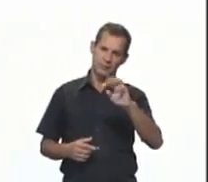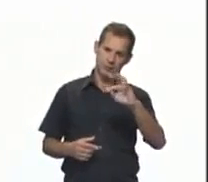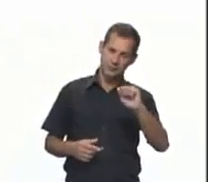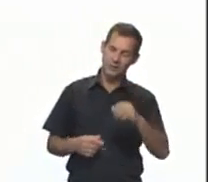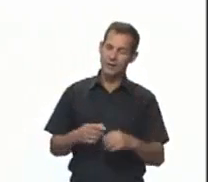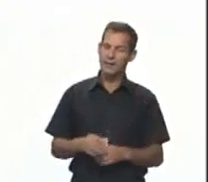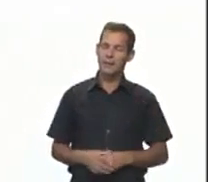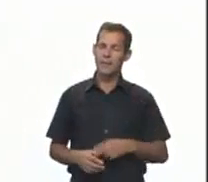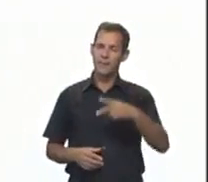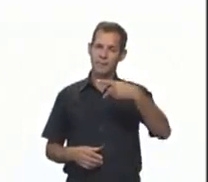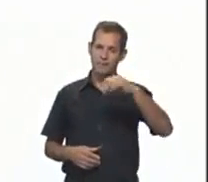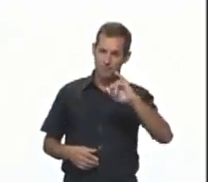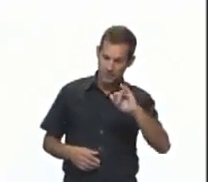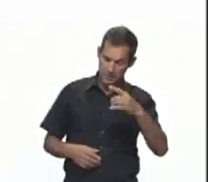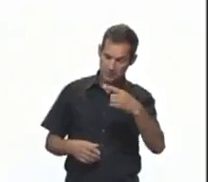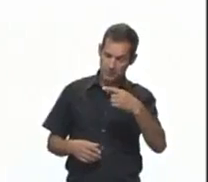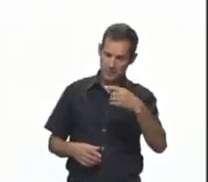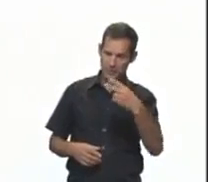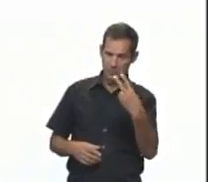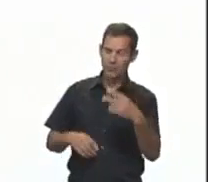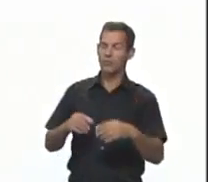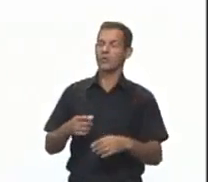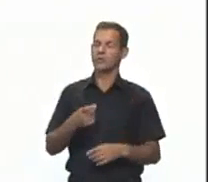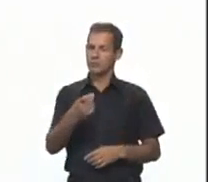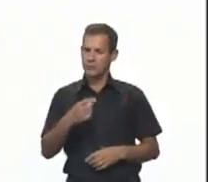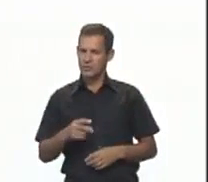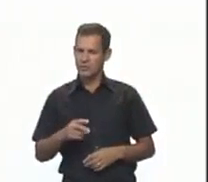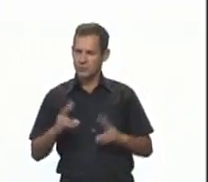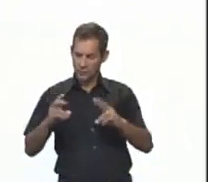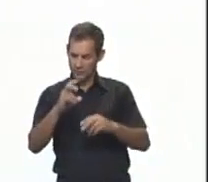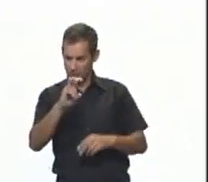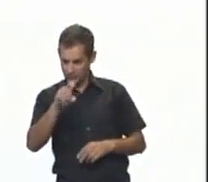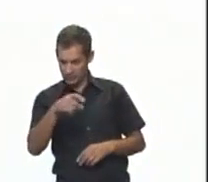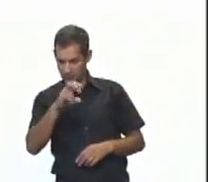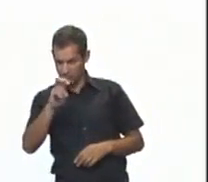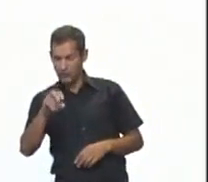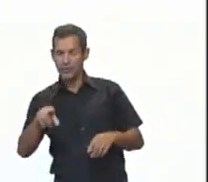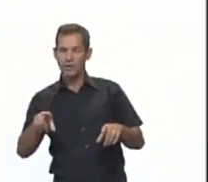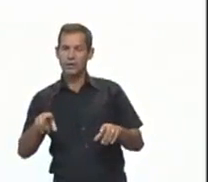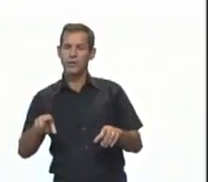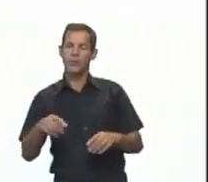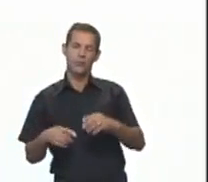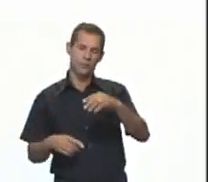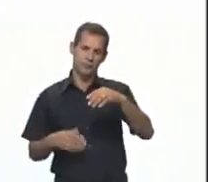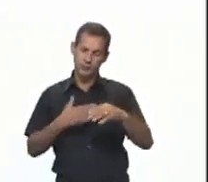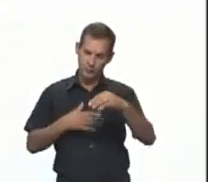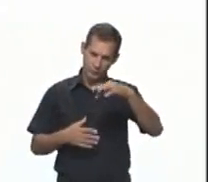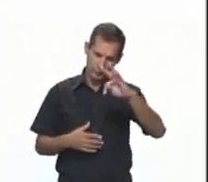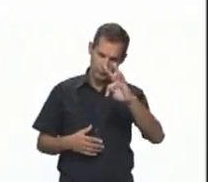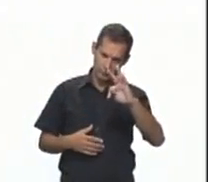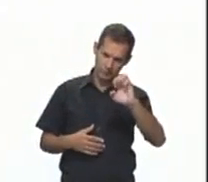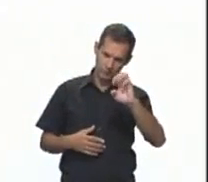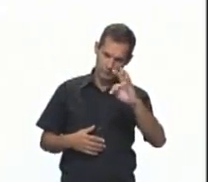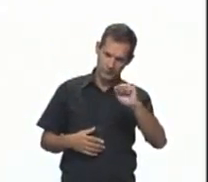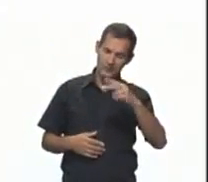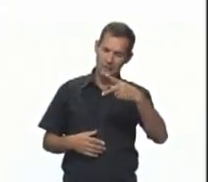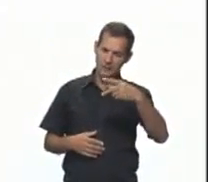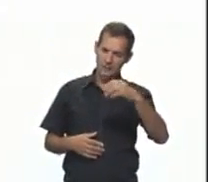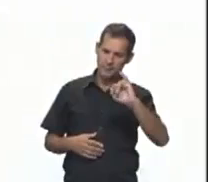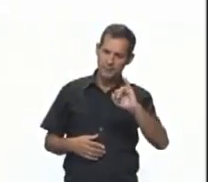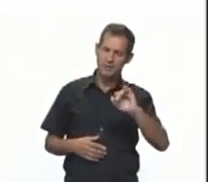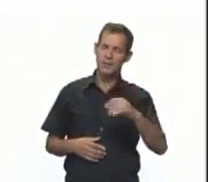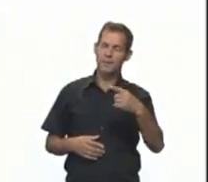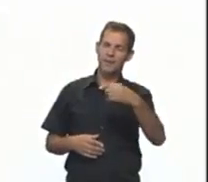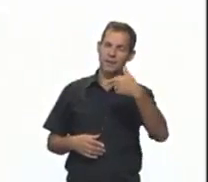sobre 2. E ele quando o meu x vale 5,5, o meu θ é igual a π sobre 2. Como que a gente chega nesse